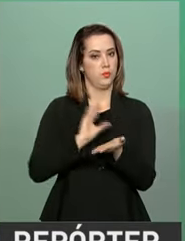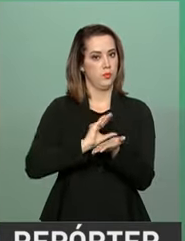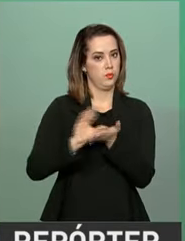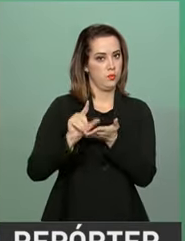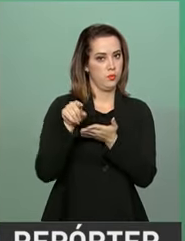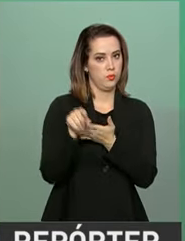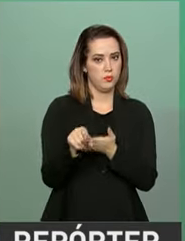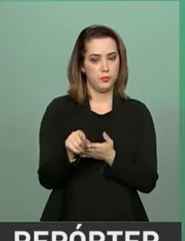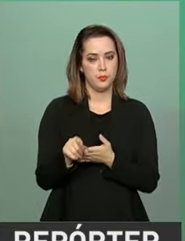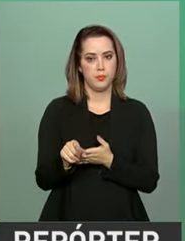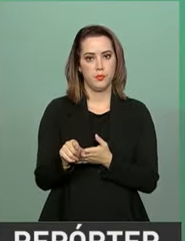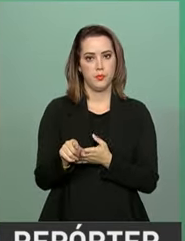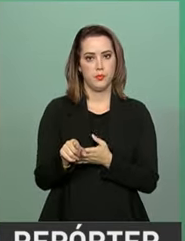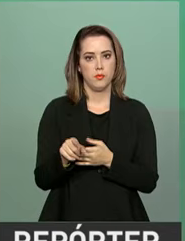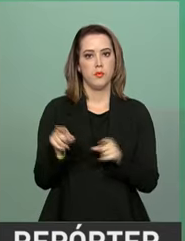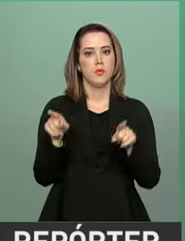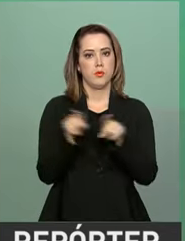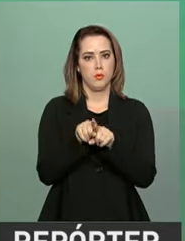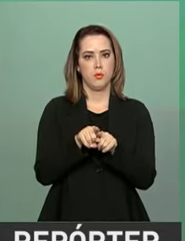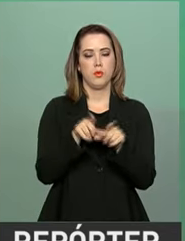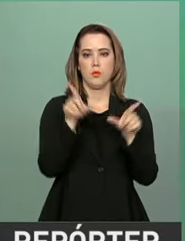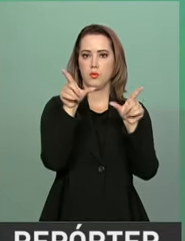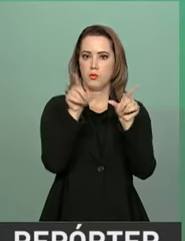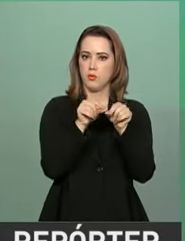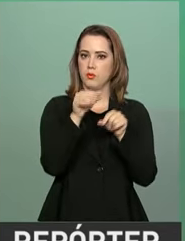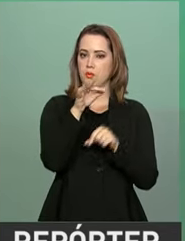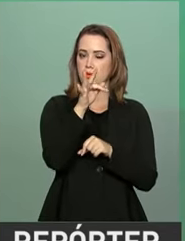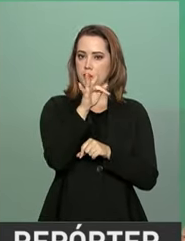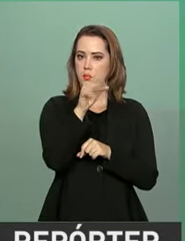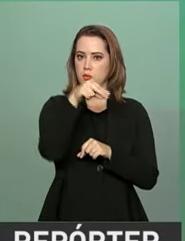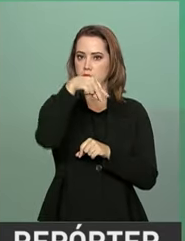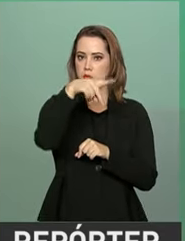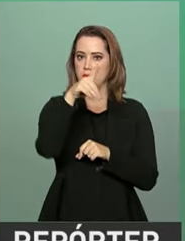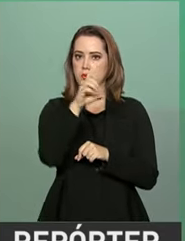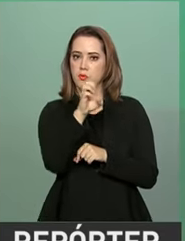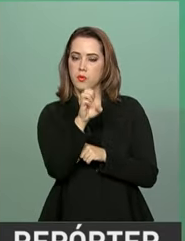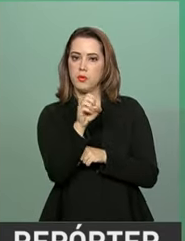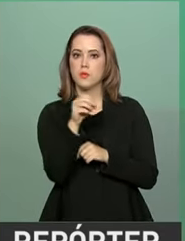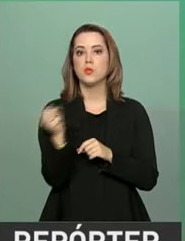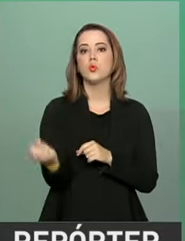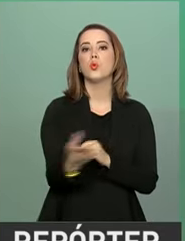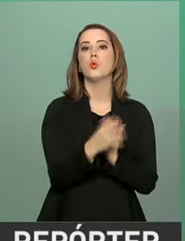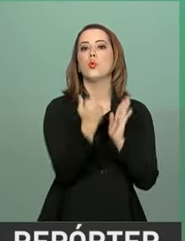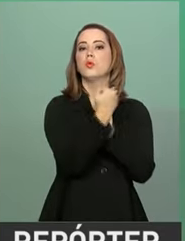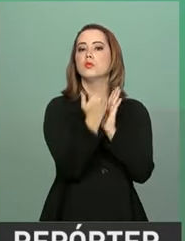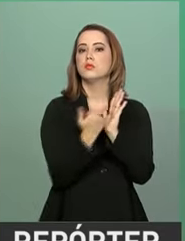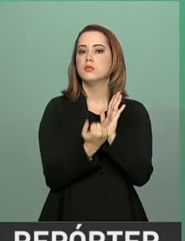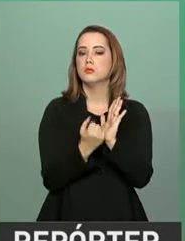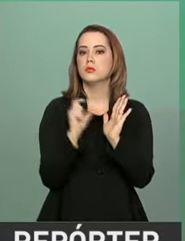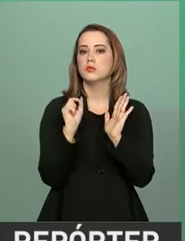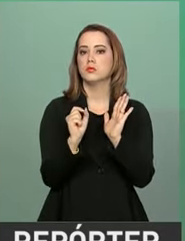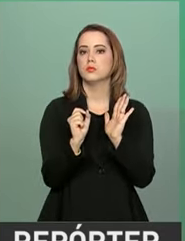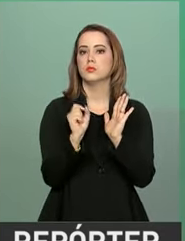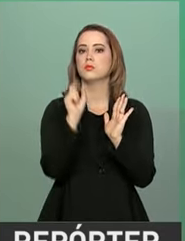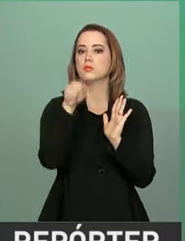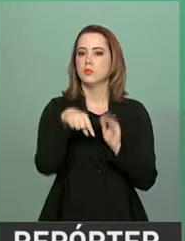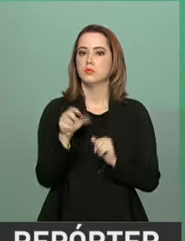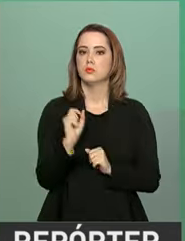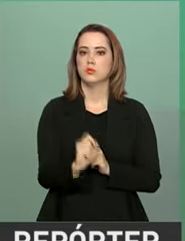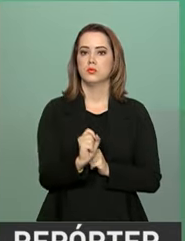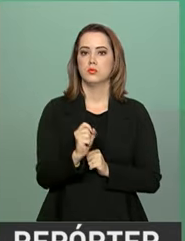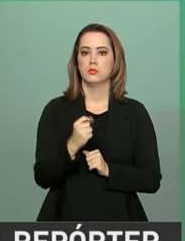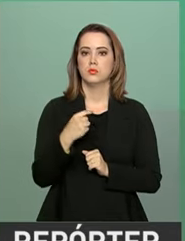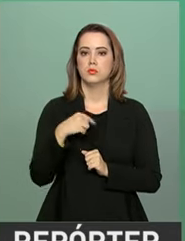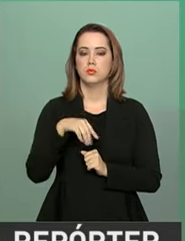inclusive, pelo FNDE, uma modalidade nova, que é justamente a modalidade